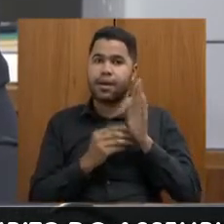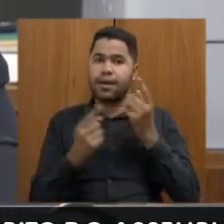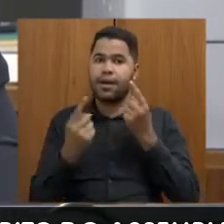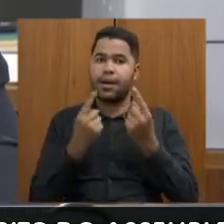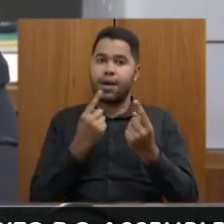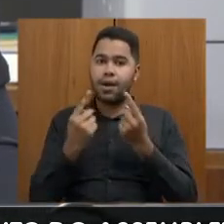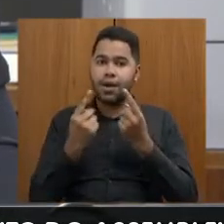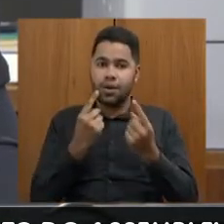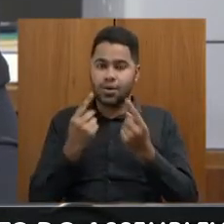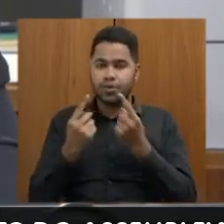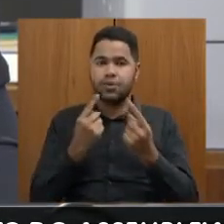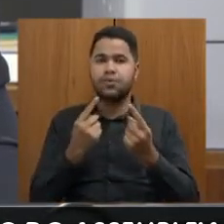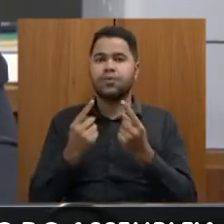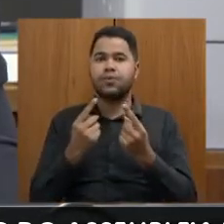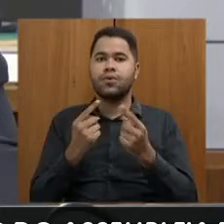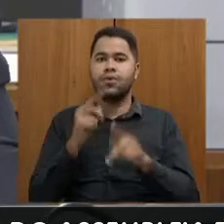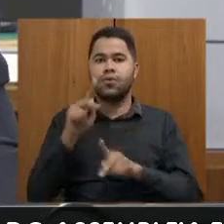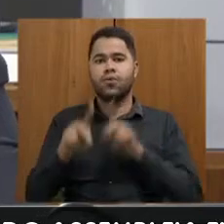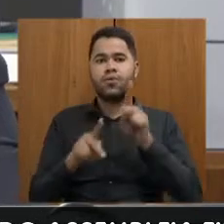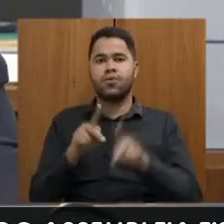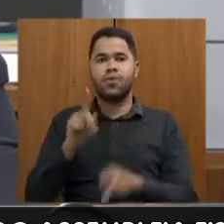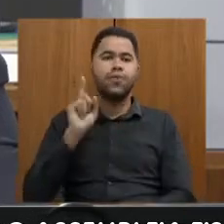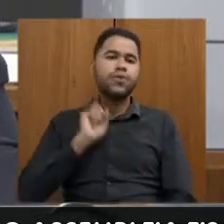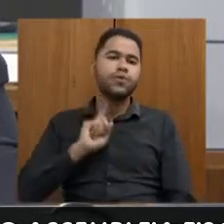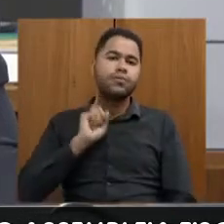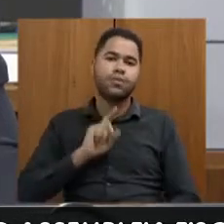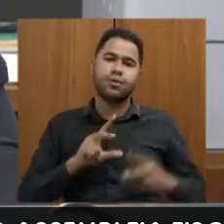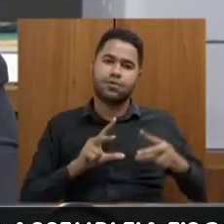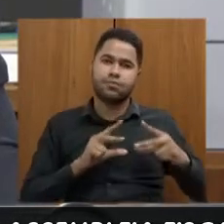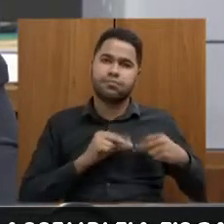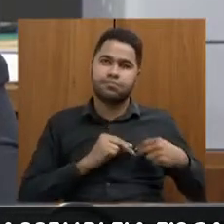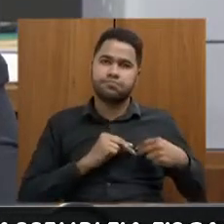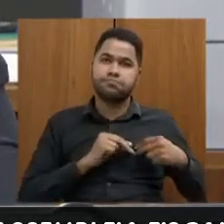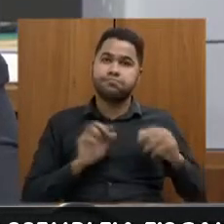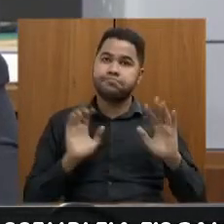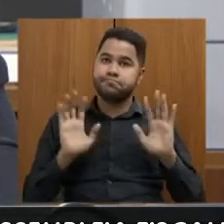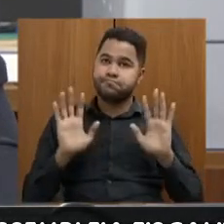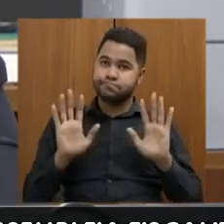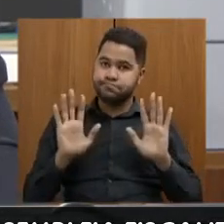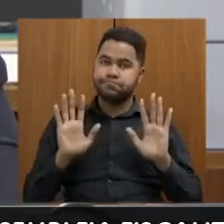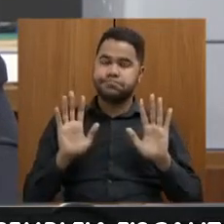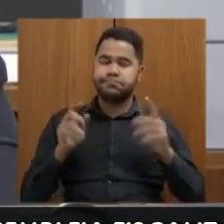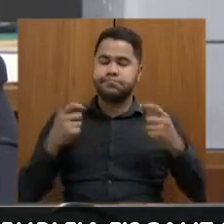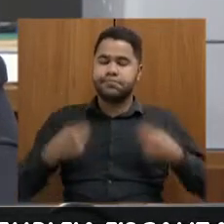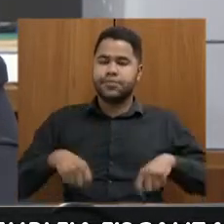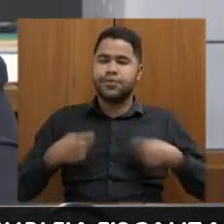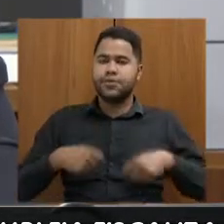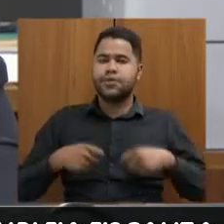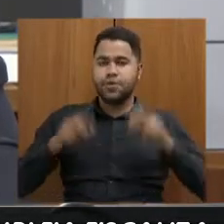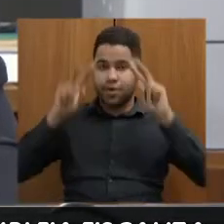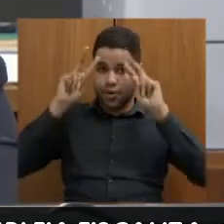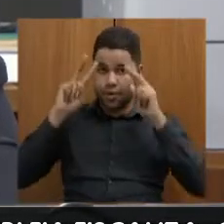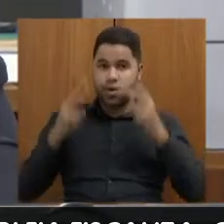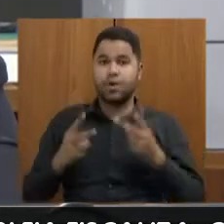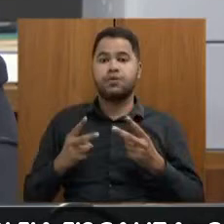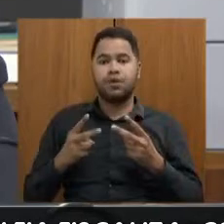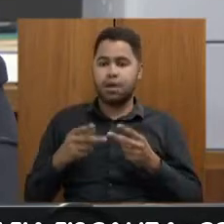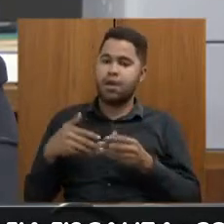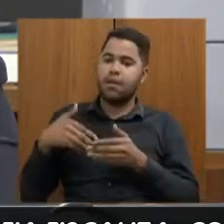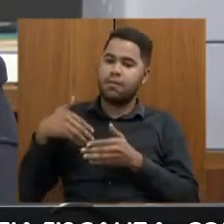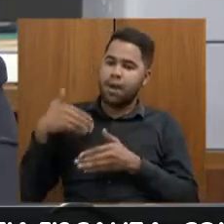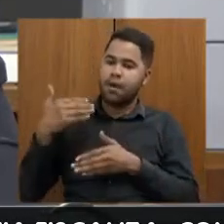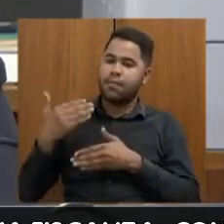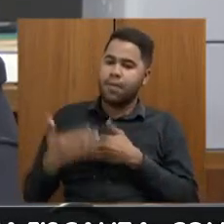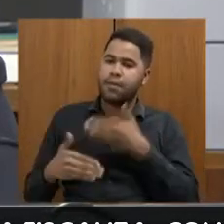rodovias é como o povo de Minas Gerais merece mas devemos reconhecer que muito está sendo